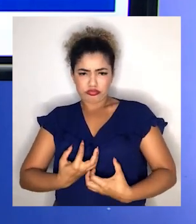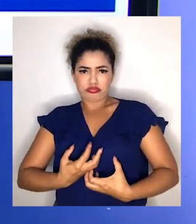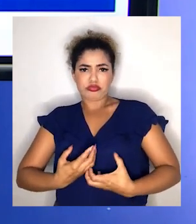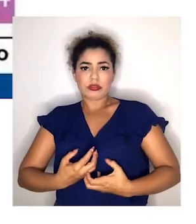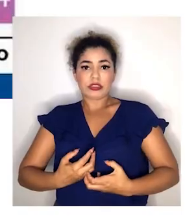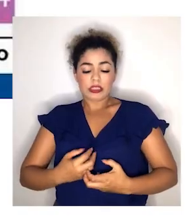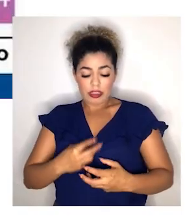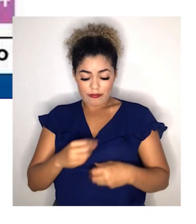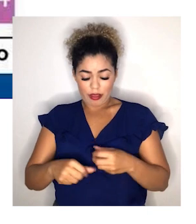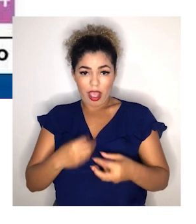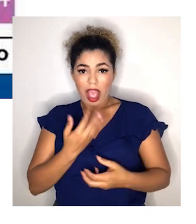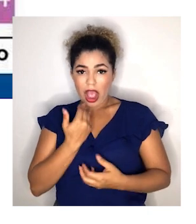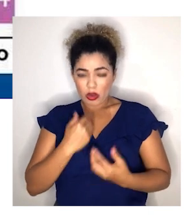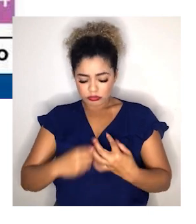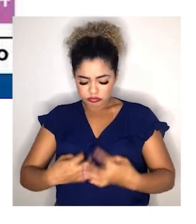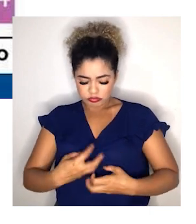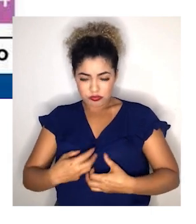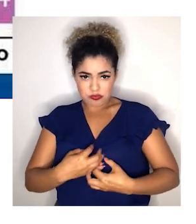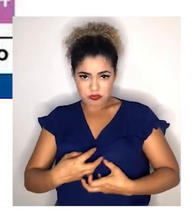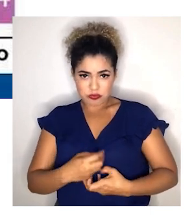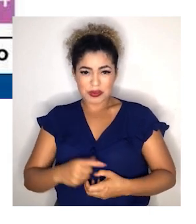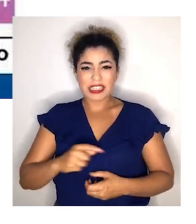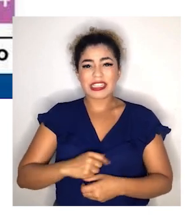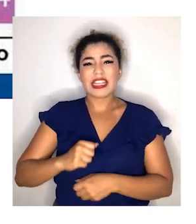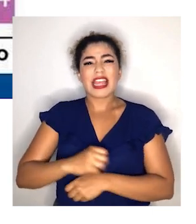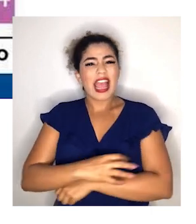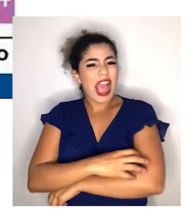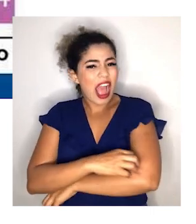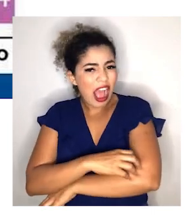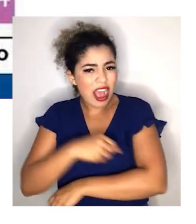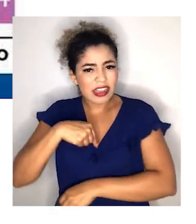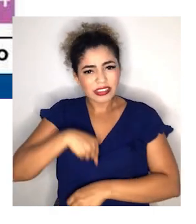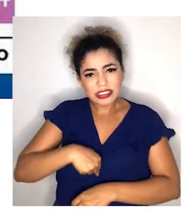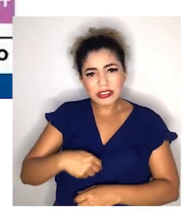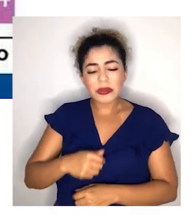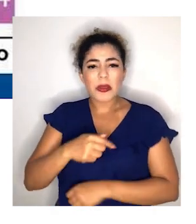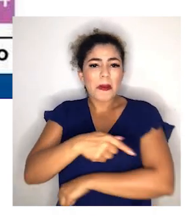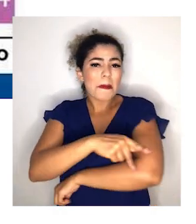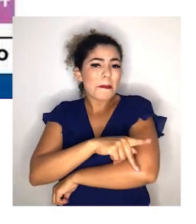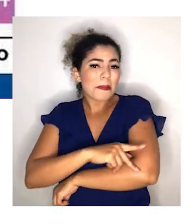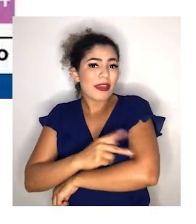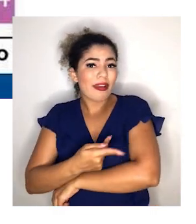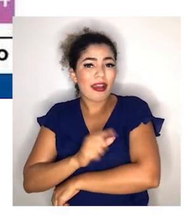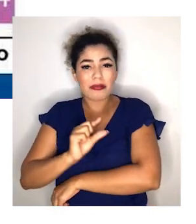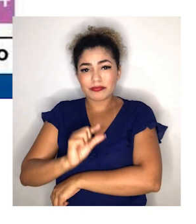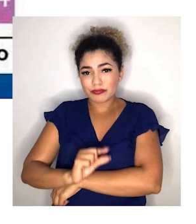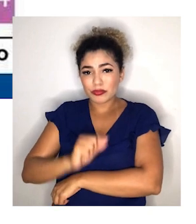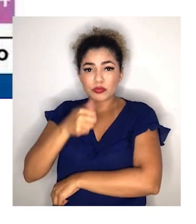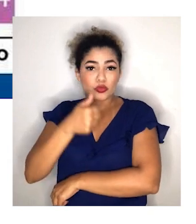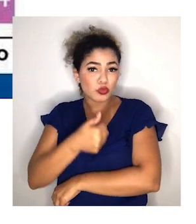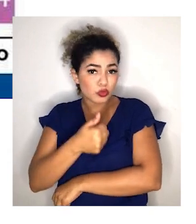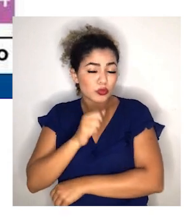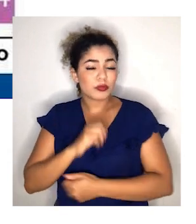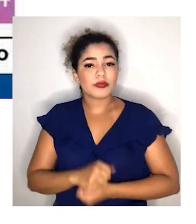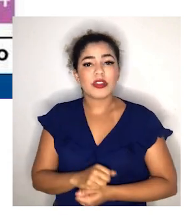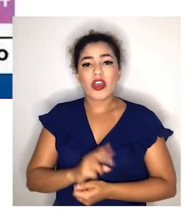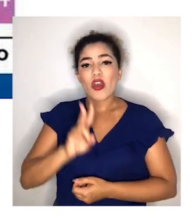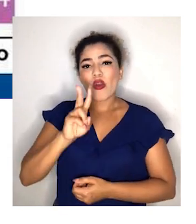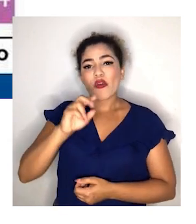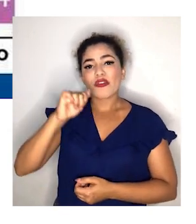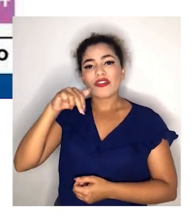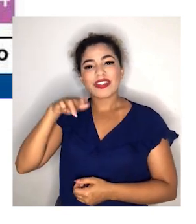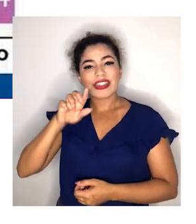clorídrico para a digestão das proteínas do nosso estômago. Então, nós temos uma substância extremamente ácida, com pH 1, que é o pH super baixo.